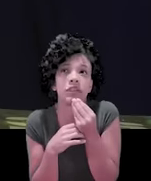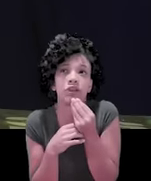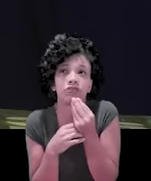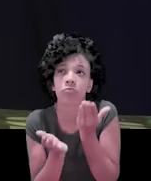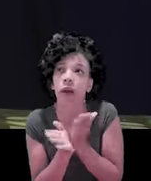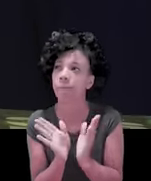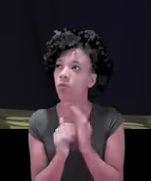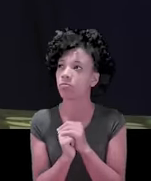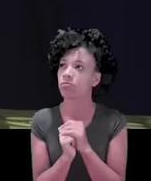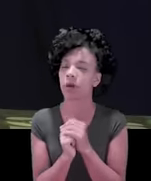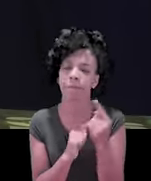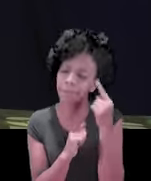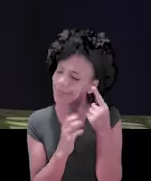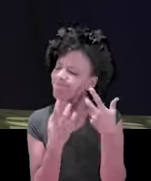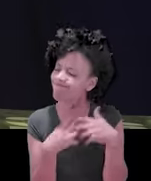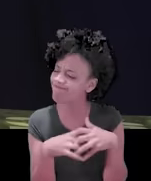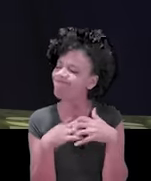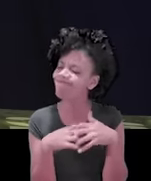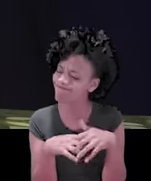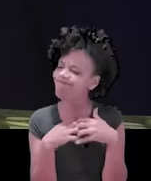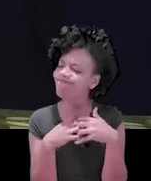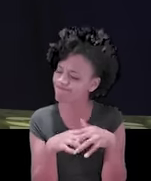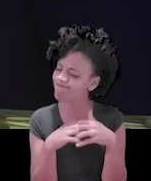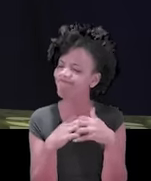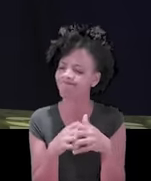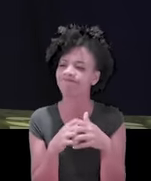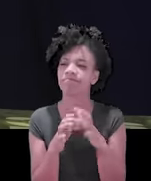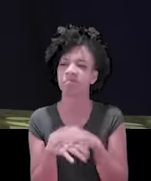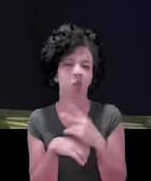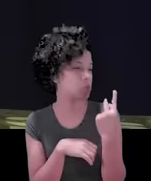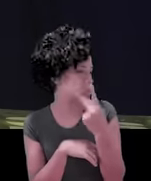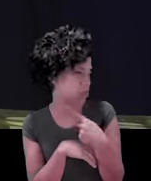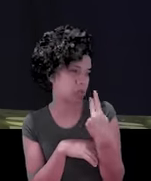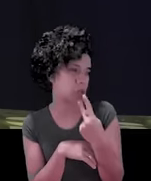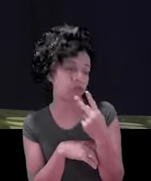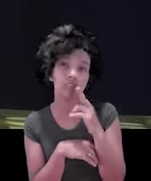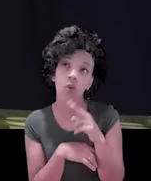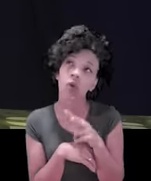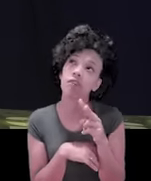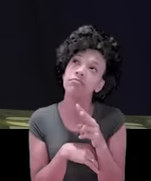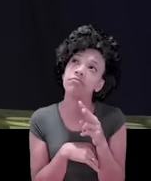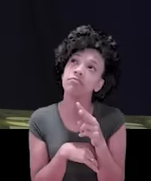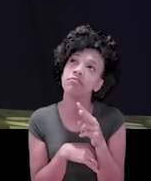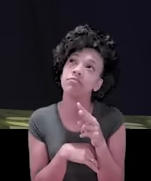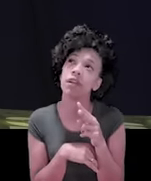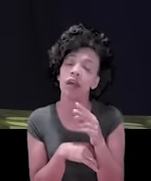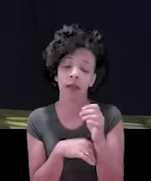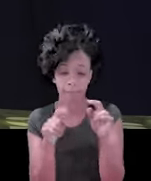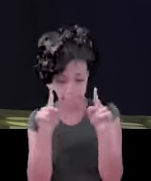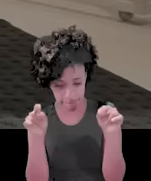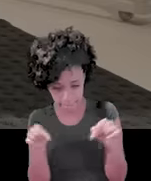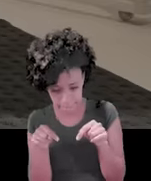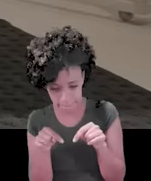embora tô aqui pensando que pensando Pensei até de umas duas horas que olhando para ele porque lá pro aquele